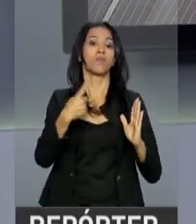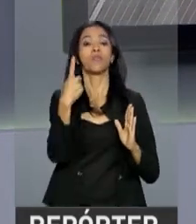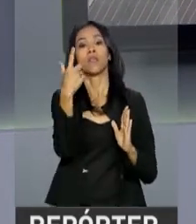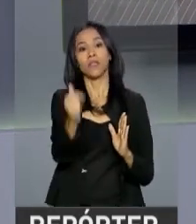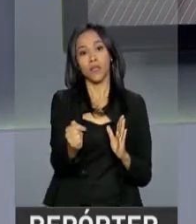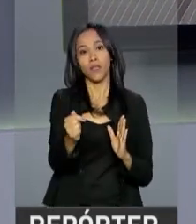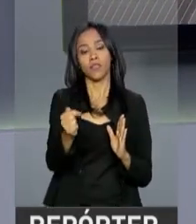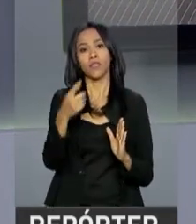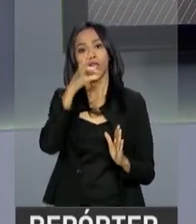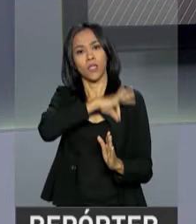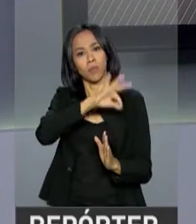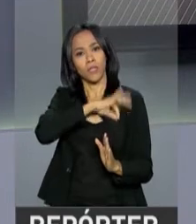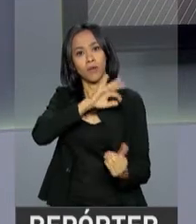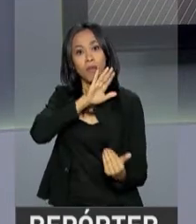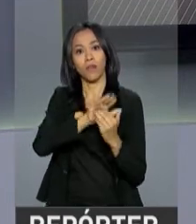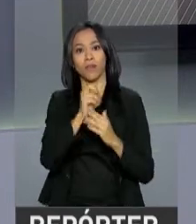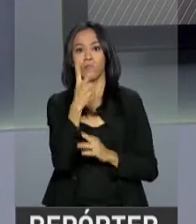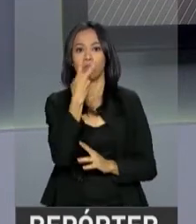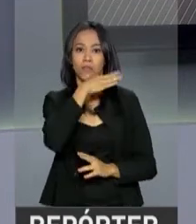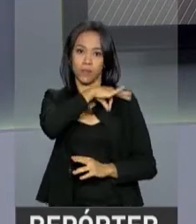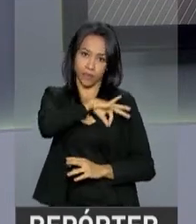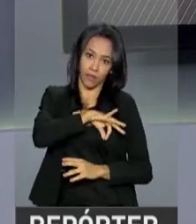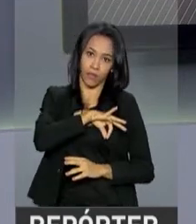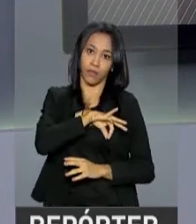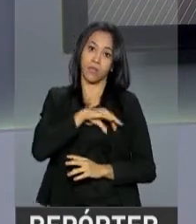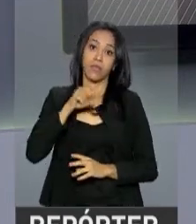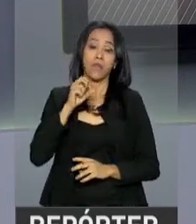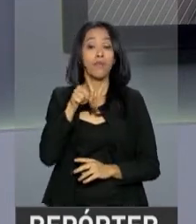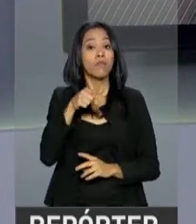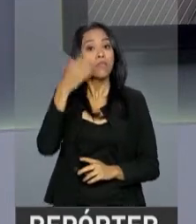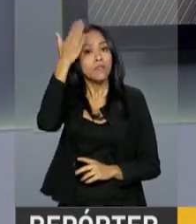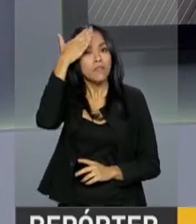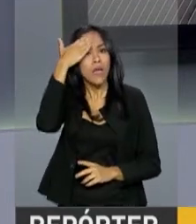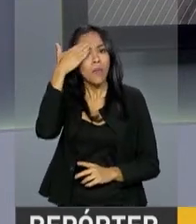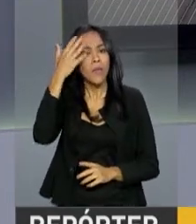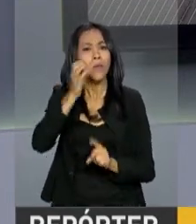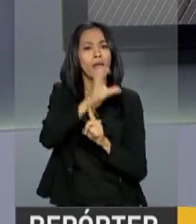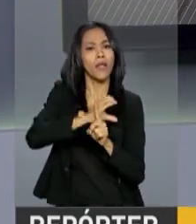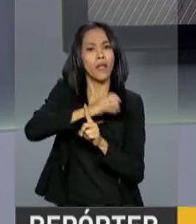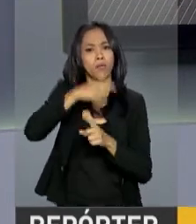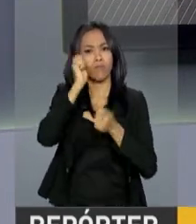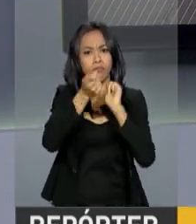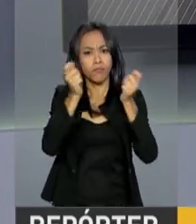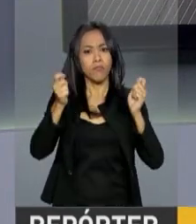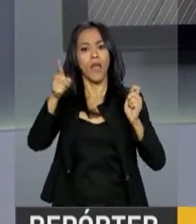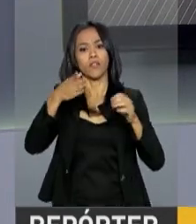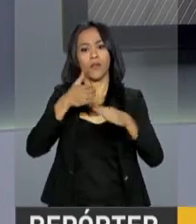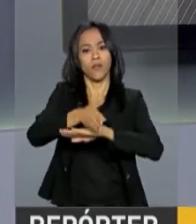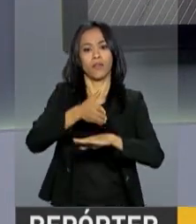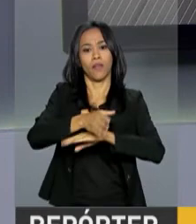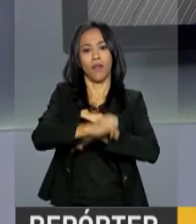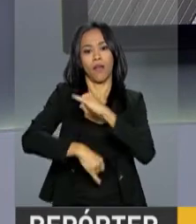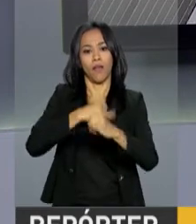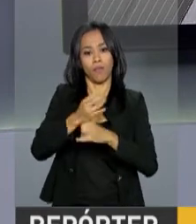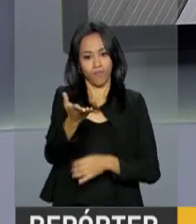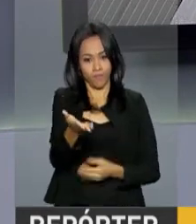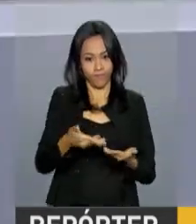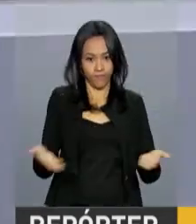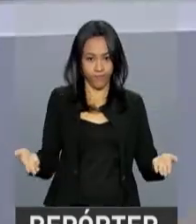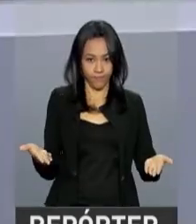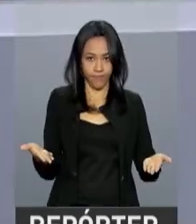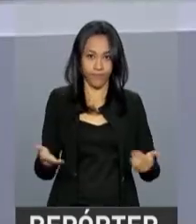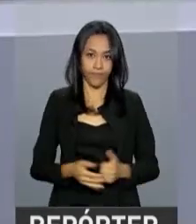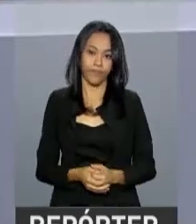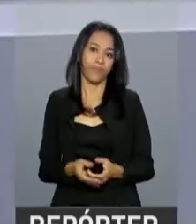remuneração média de até dois salários mínimos para saber o calendário de pagamento basta acessar o site do ministério do trabalho